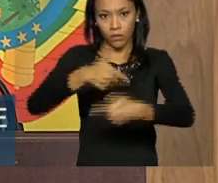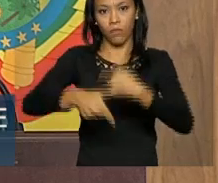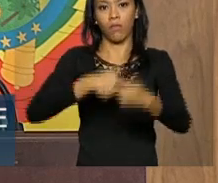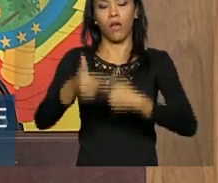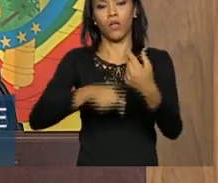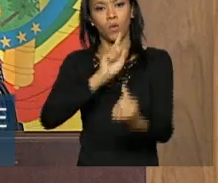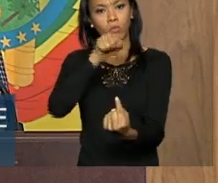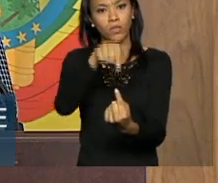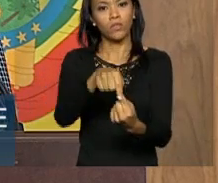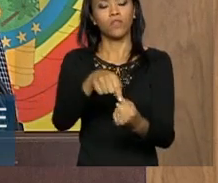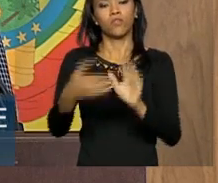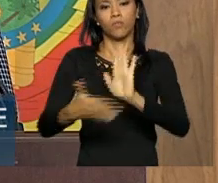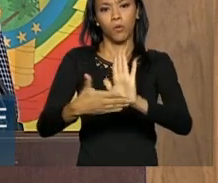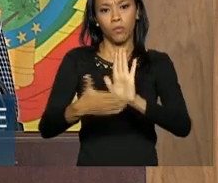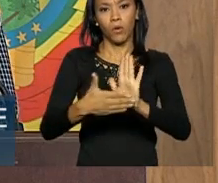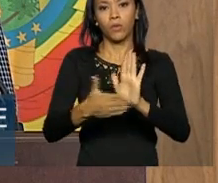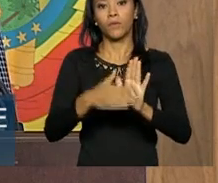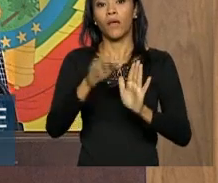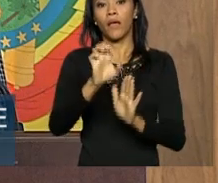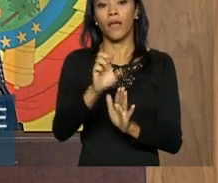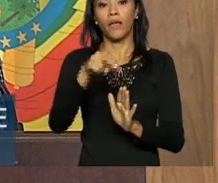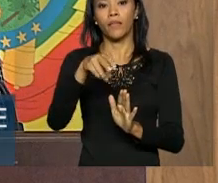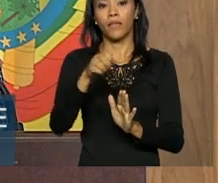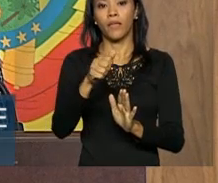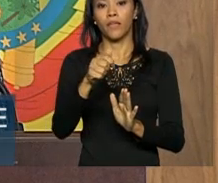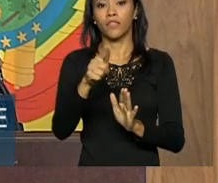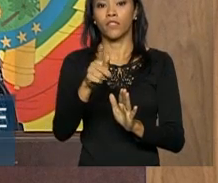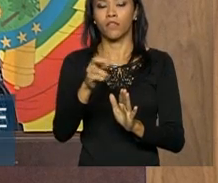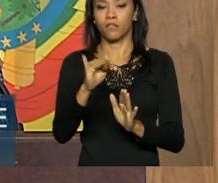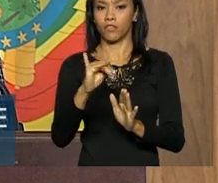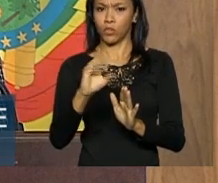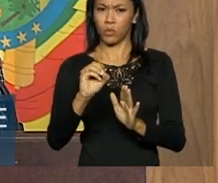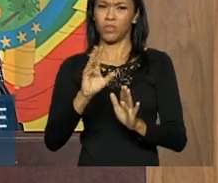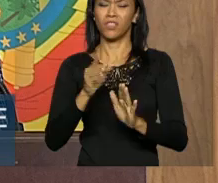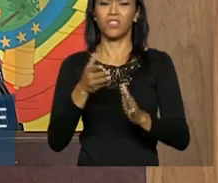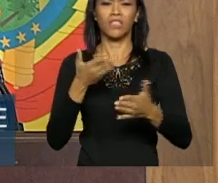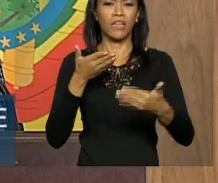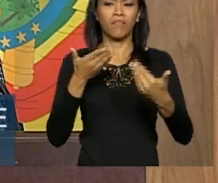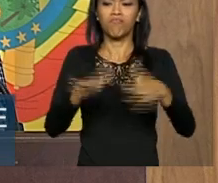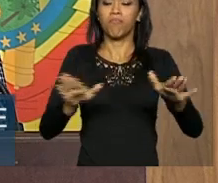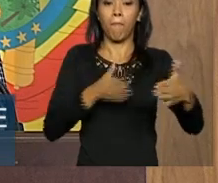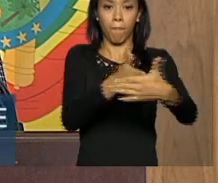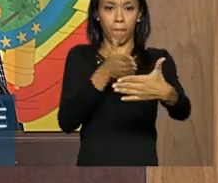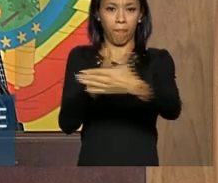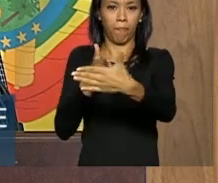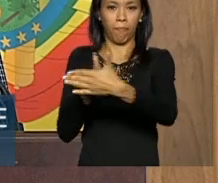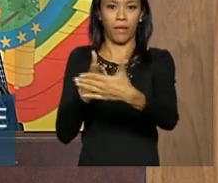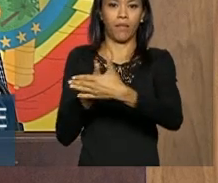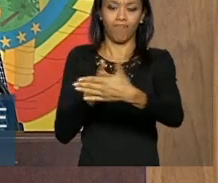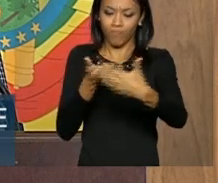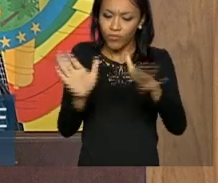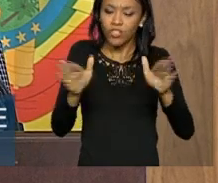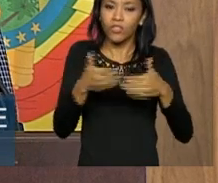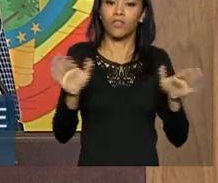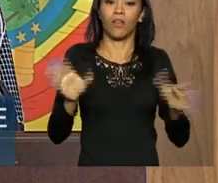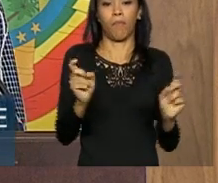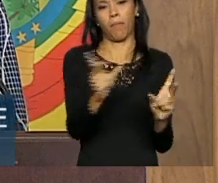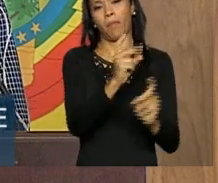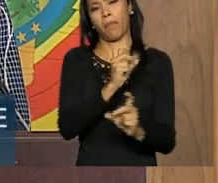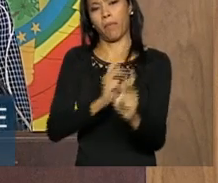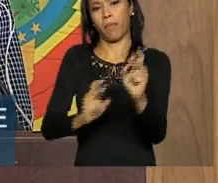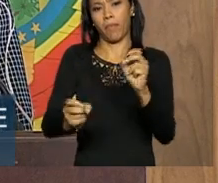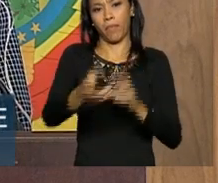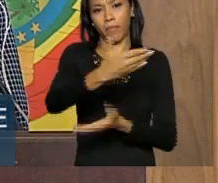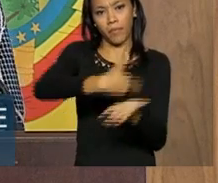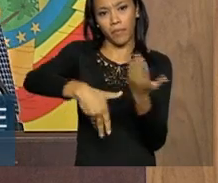propósito energético de eliminar barreiras comerciais e aprofundar a integração